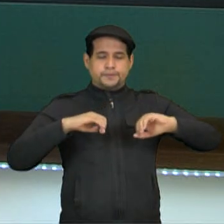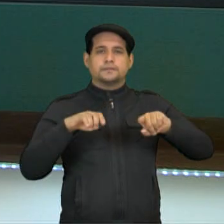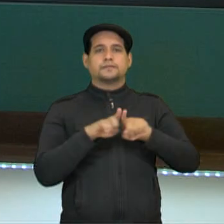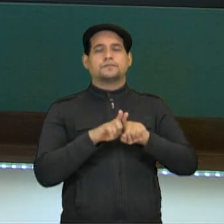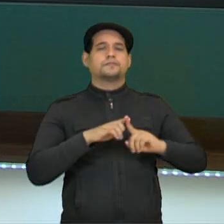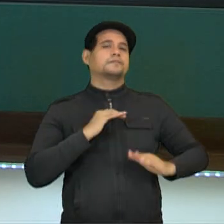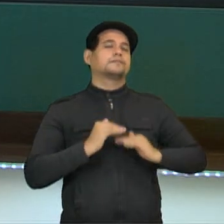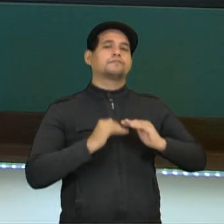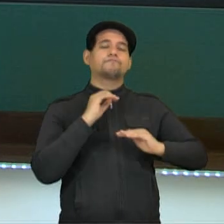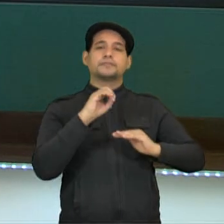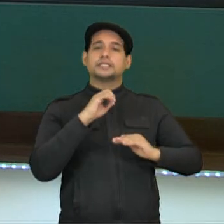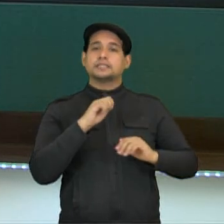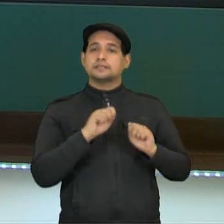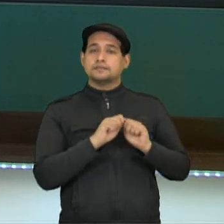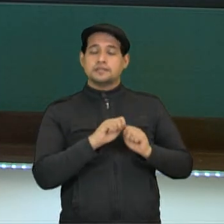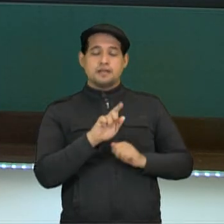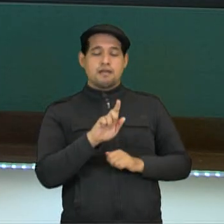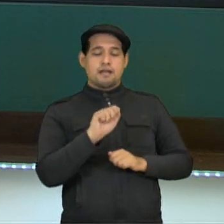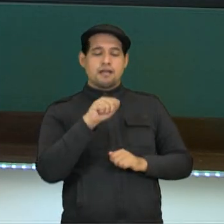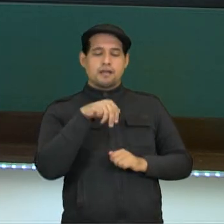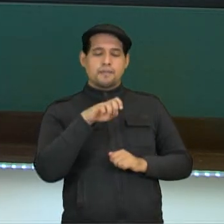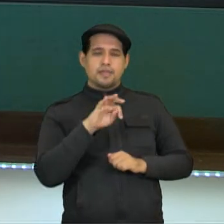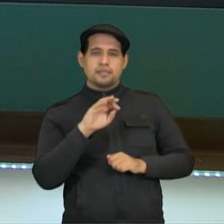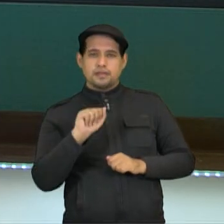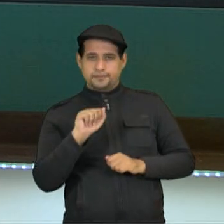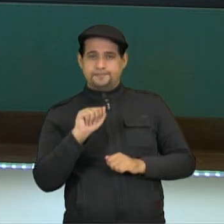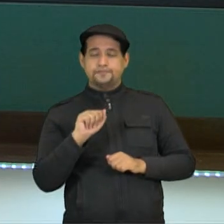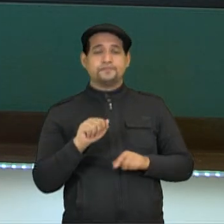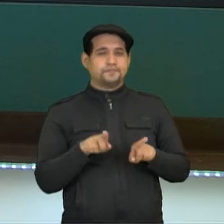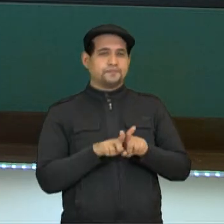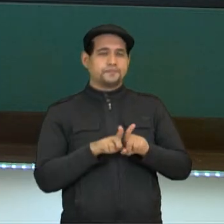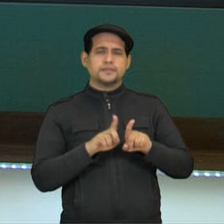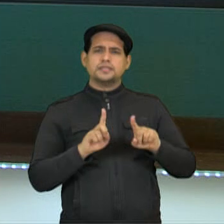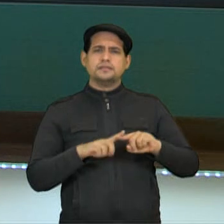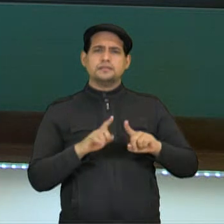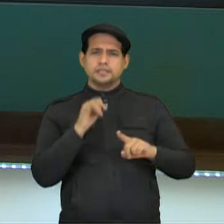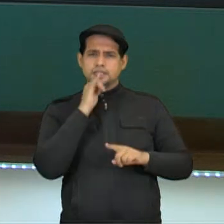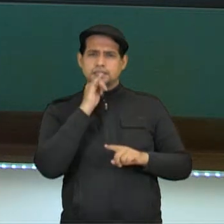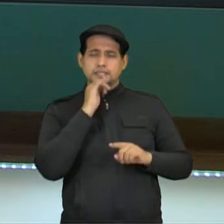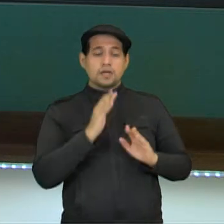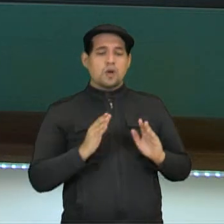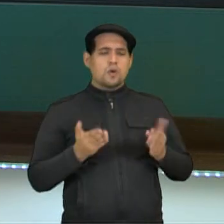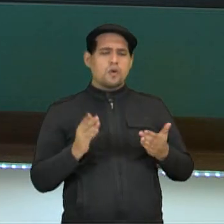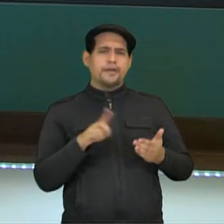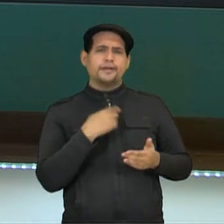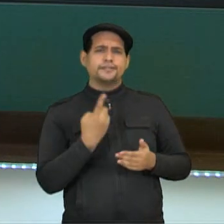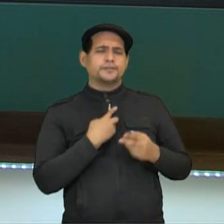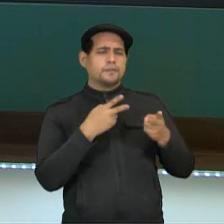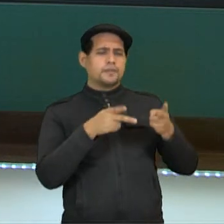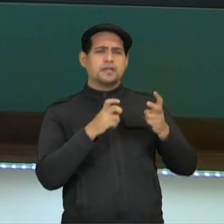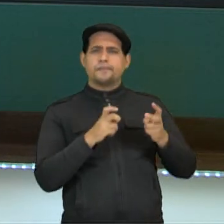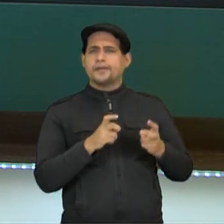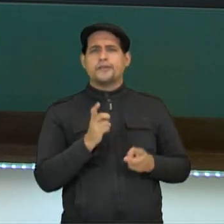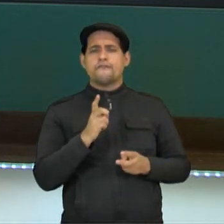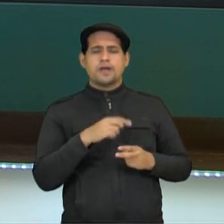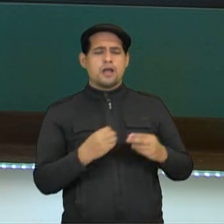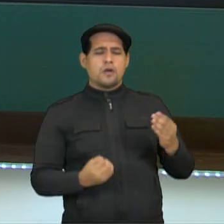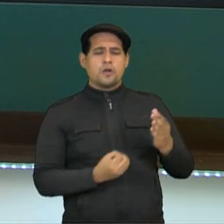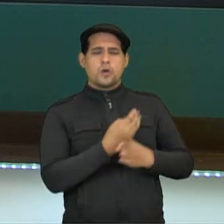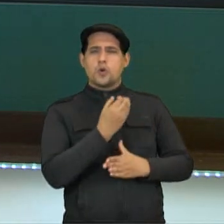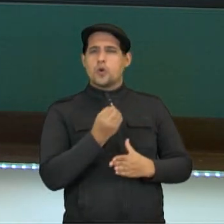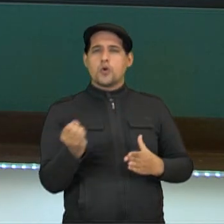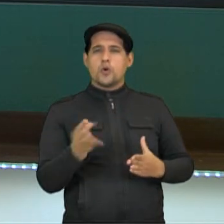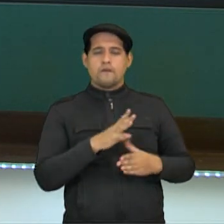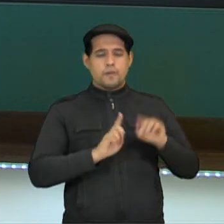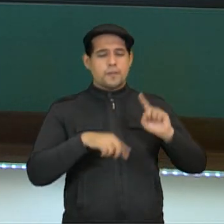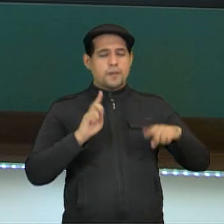processo que formam os gametas na reprodução sexuada, Então, aqui a gente vê que não vai surgir nova